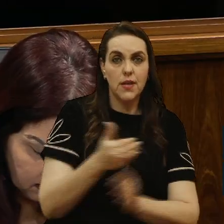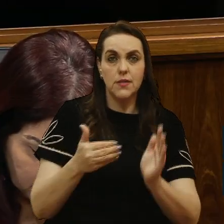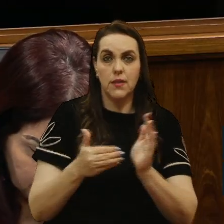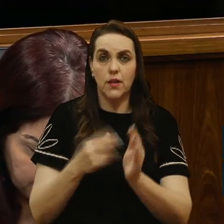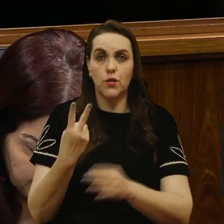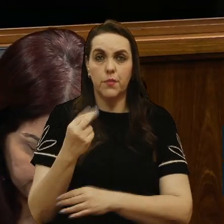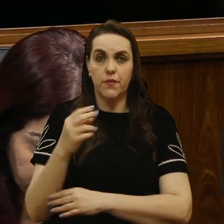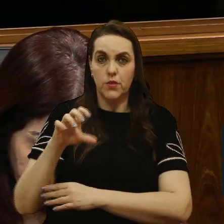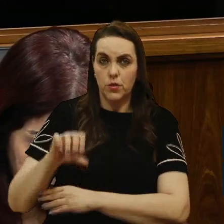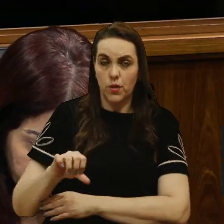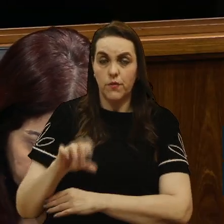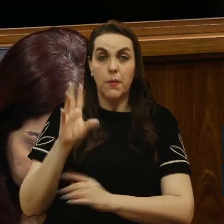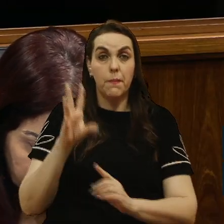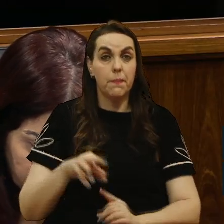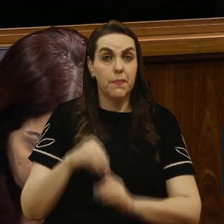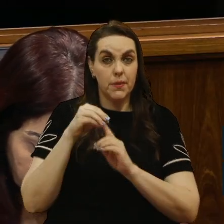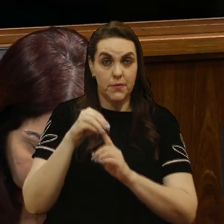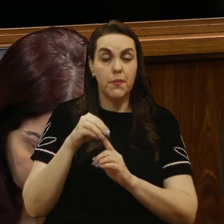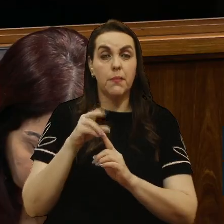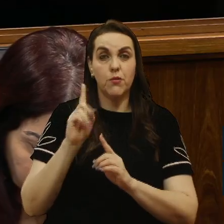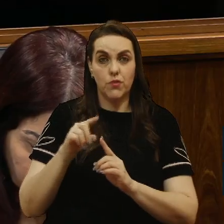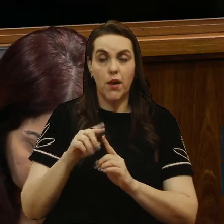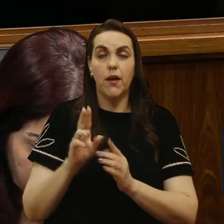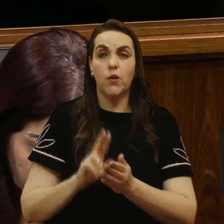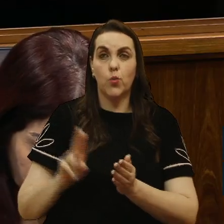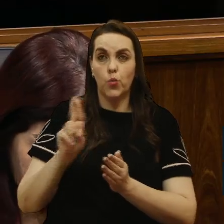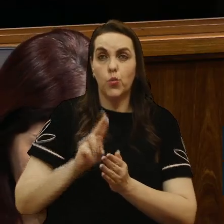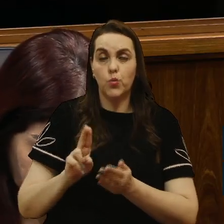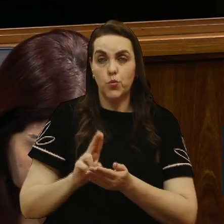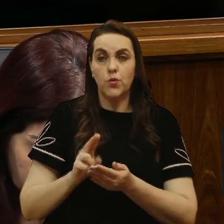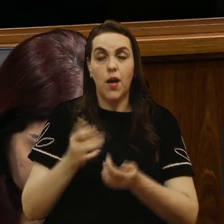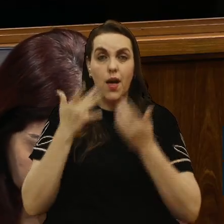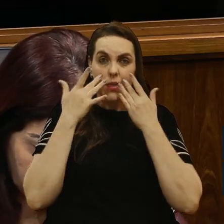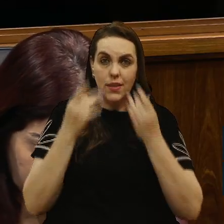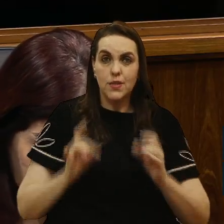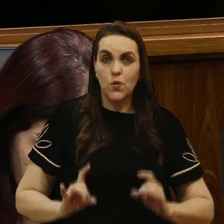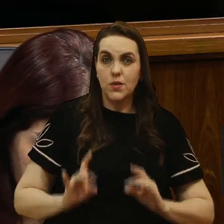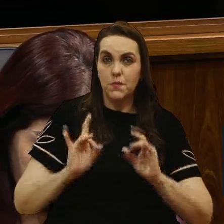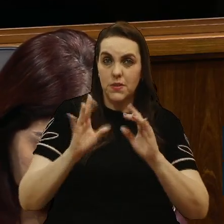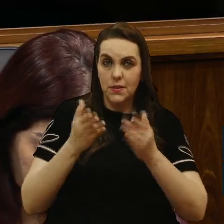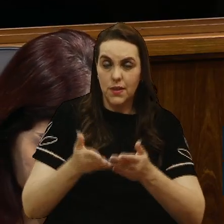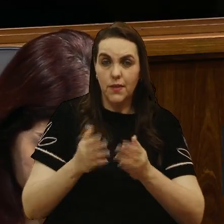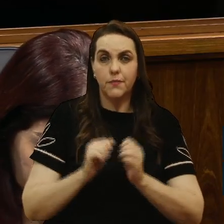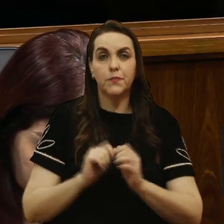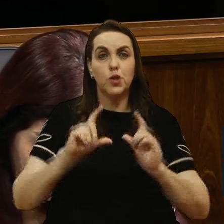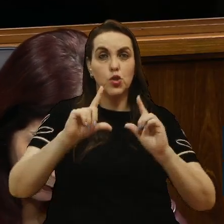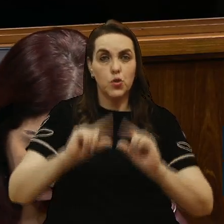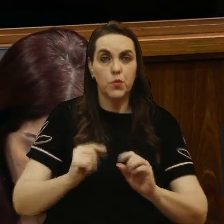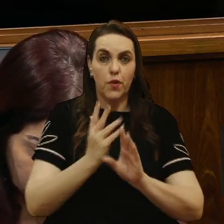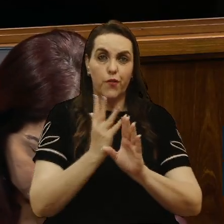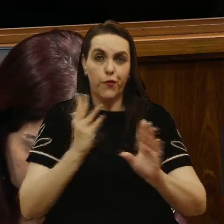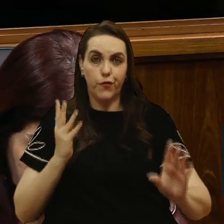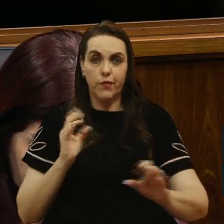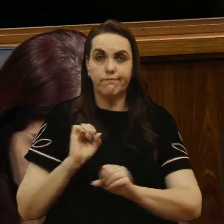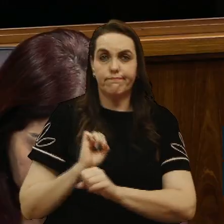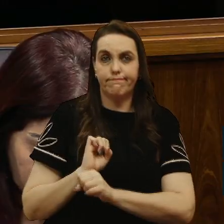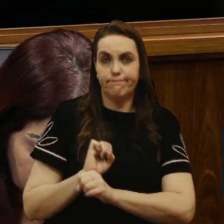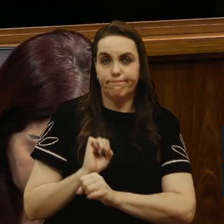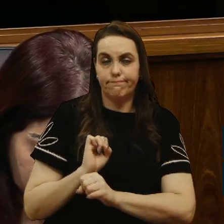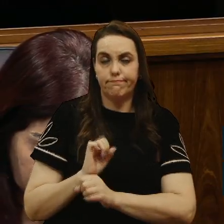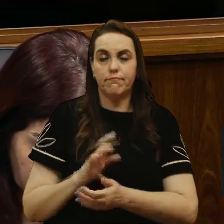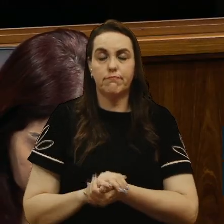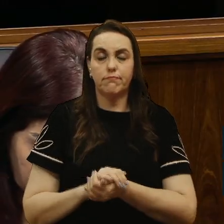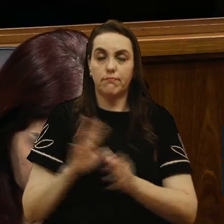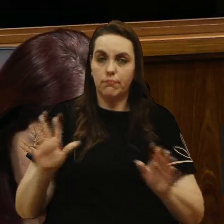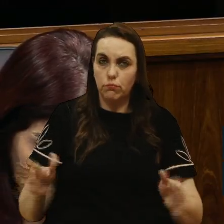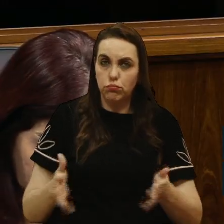2026-2029, especialmente quanto à implementação da atenção especializada, a redução das filas de espera, o